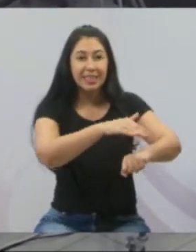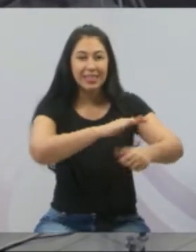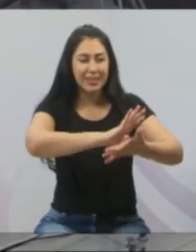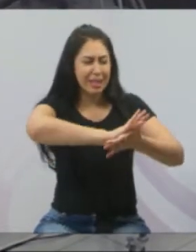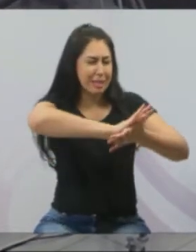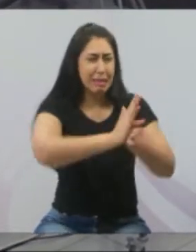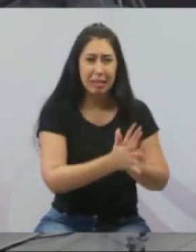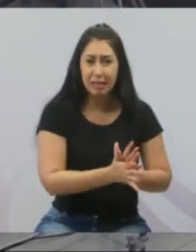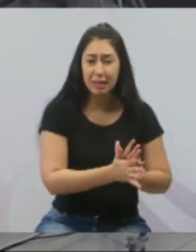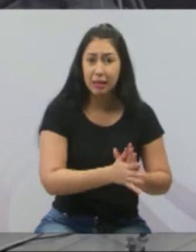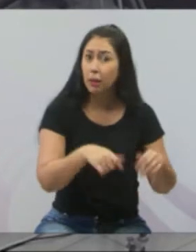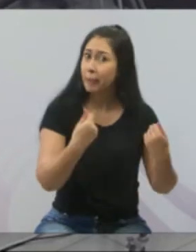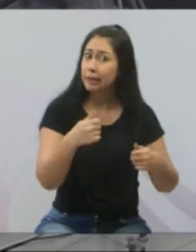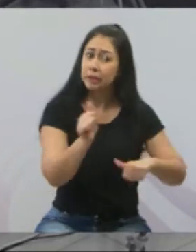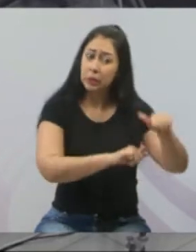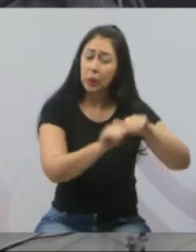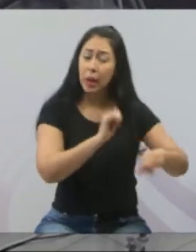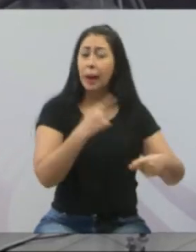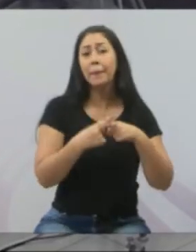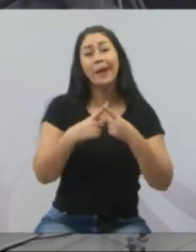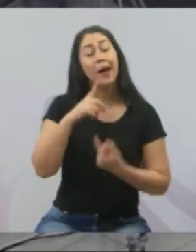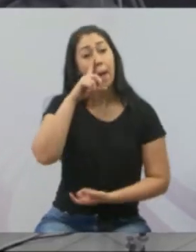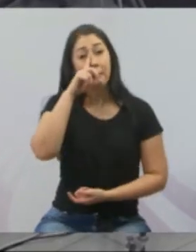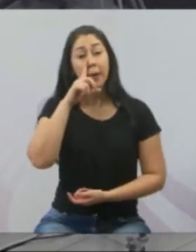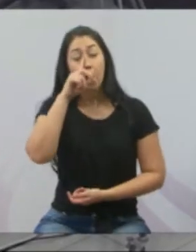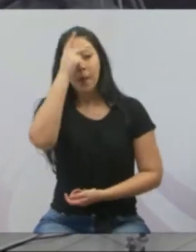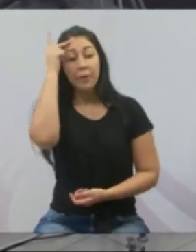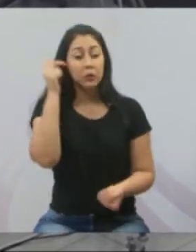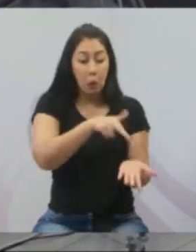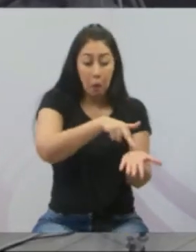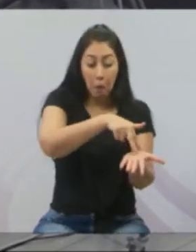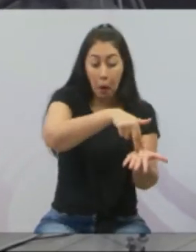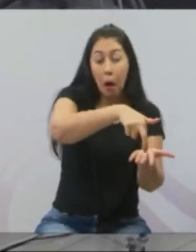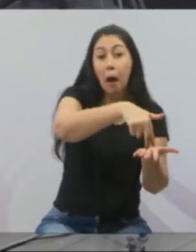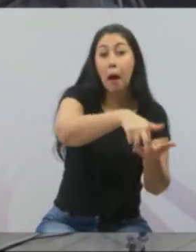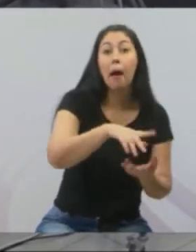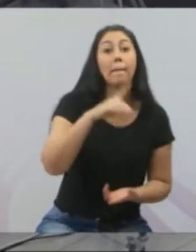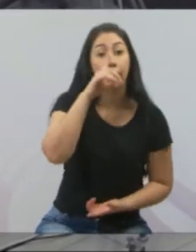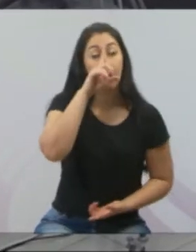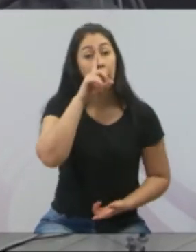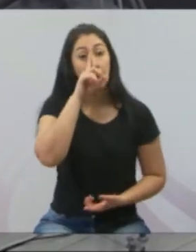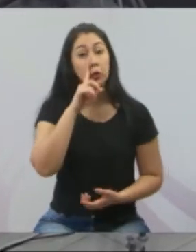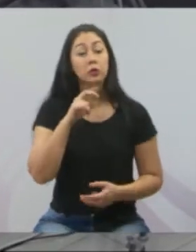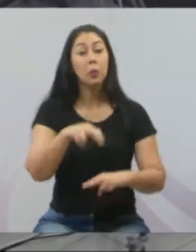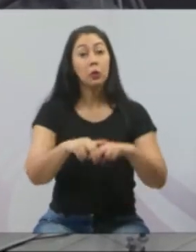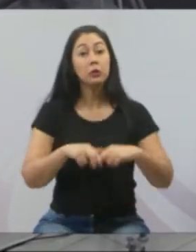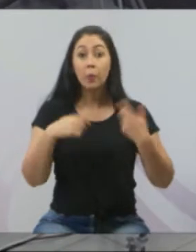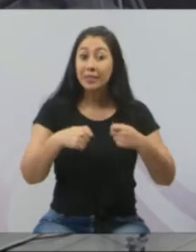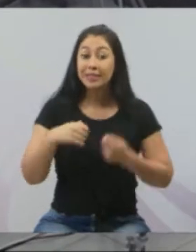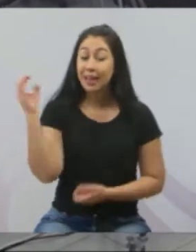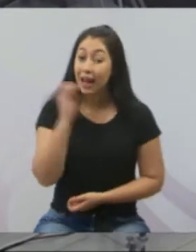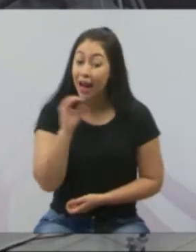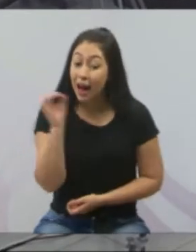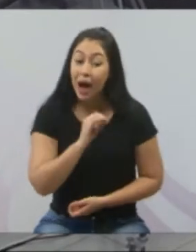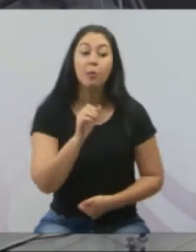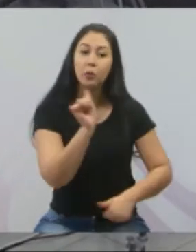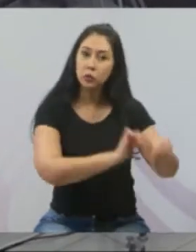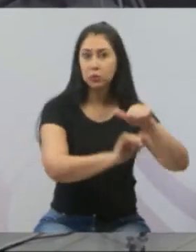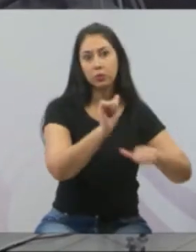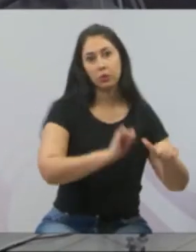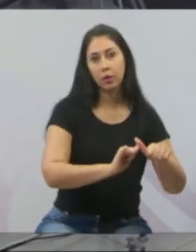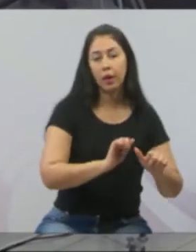dispensada, subscrevemos. Vereador Valmir Parque do Meia Lua. Requerimento número 225. Requeremos ao excelentíssimo senhor presidente desta Casa, ouvido